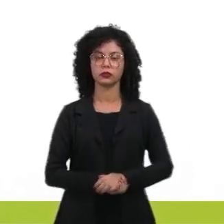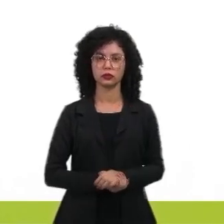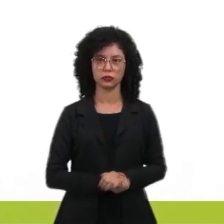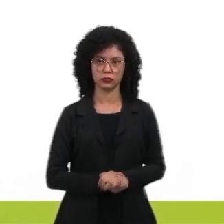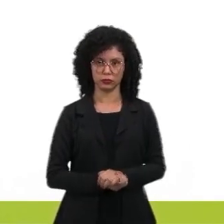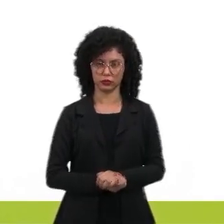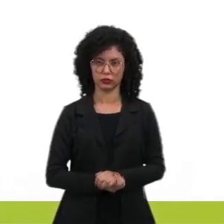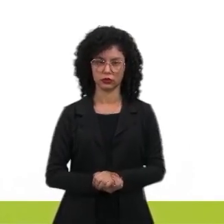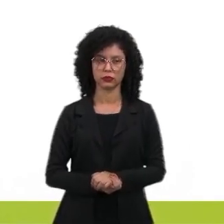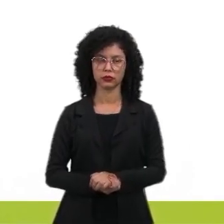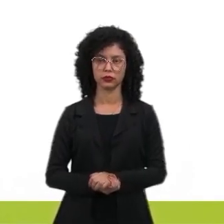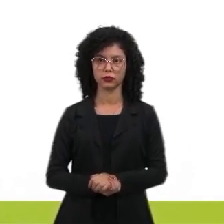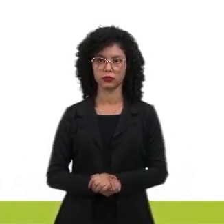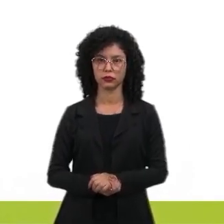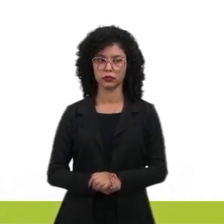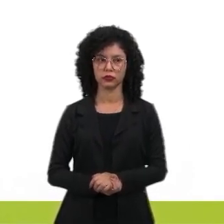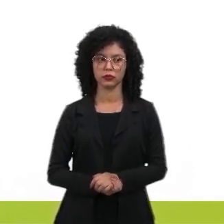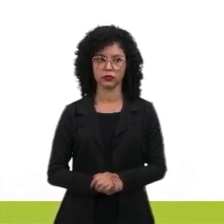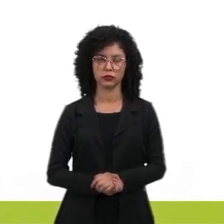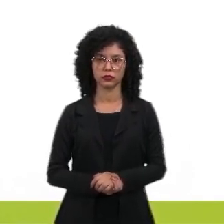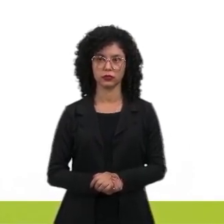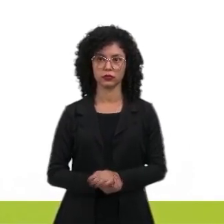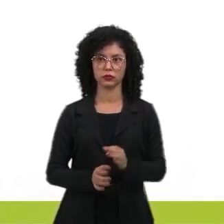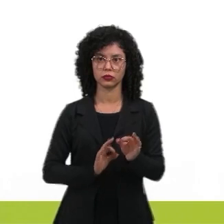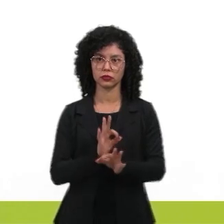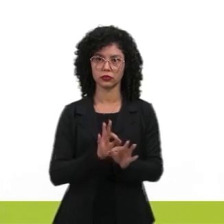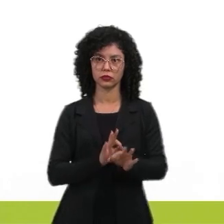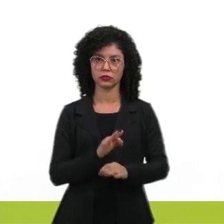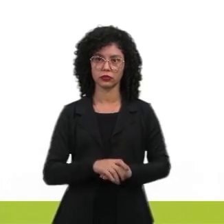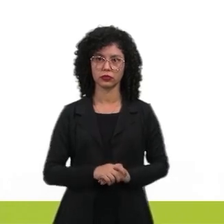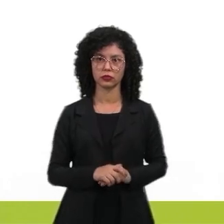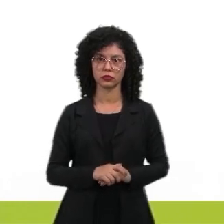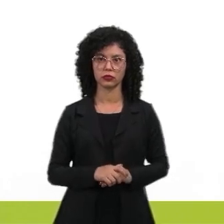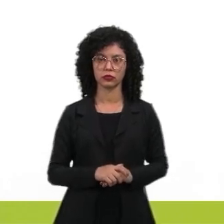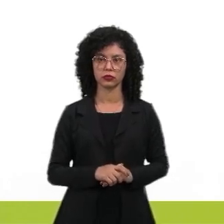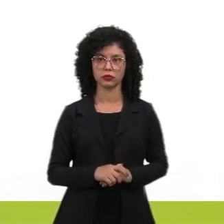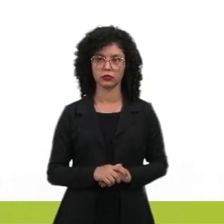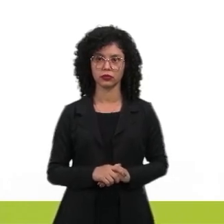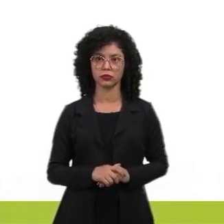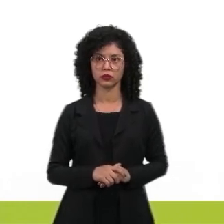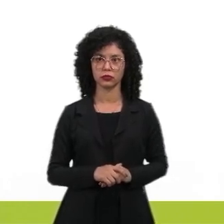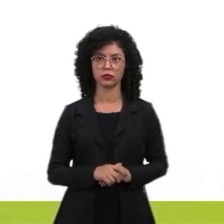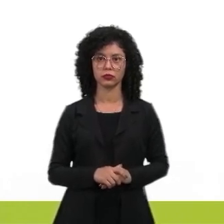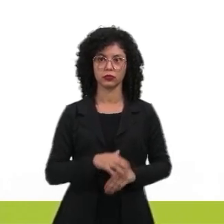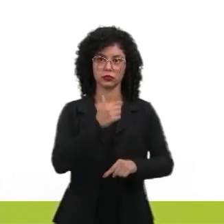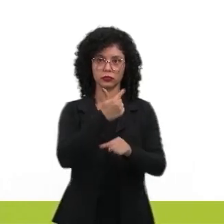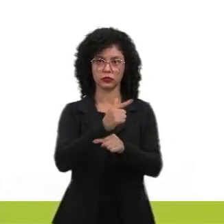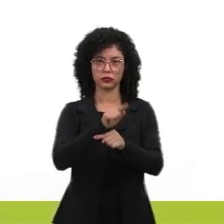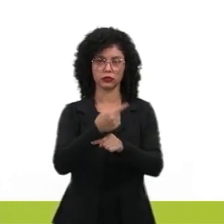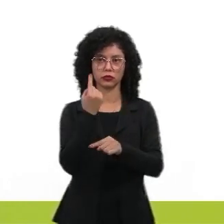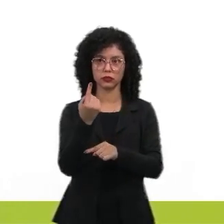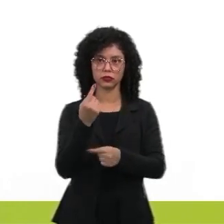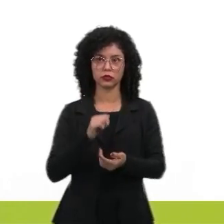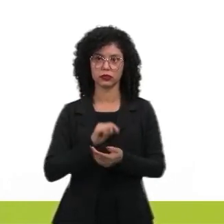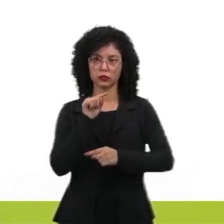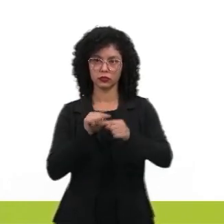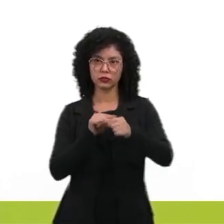para 2.000, né? Deixa eu ver se eu consigo só montar aqui para ficar mais fácil para vocês entenderem. Olha aqui, ó. Eu tenho 2,1 dividido